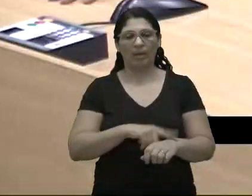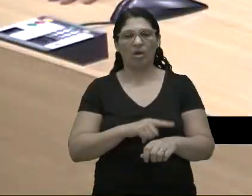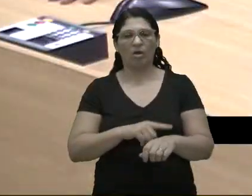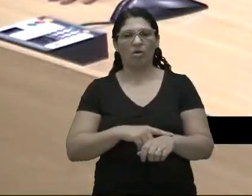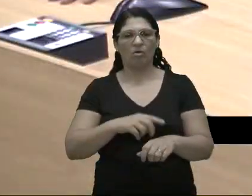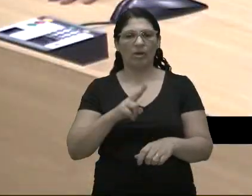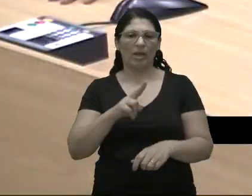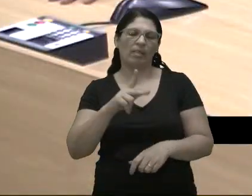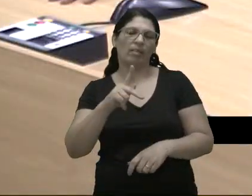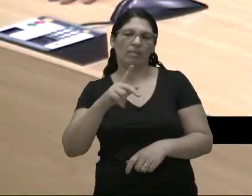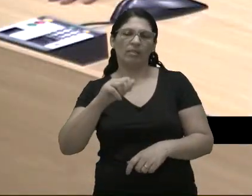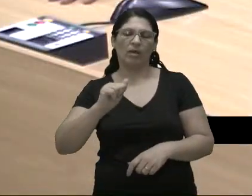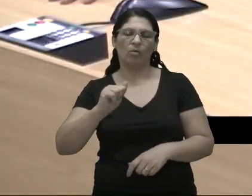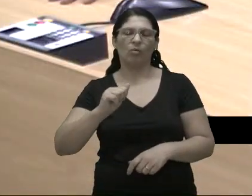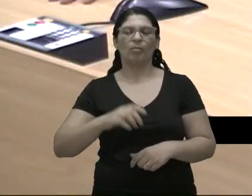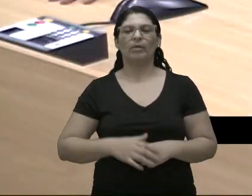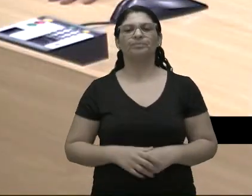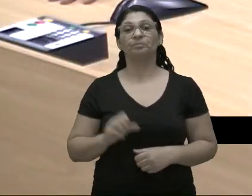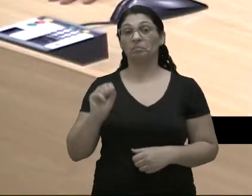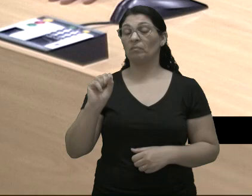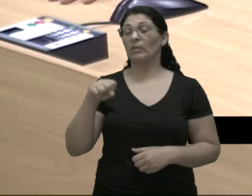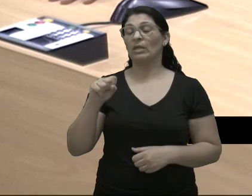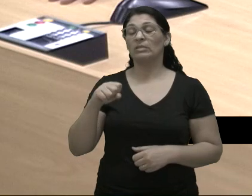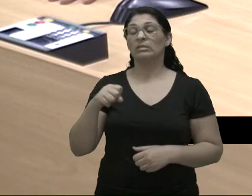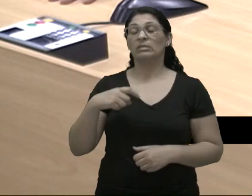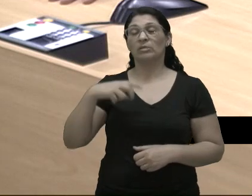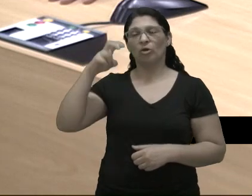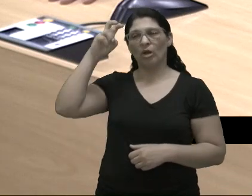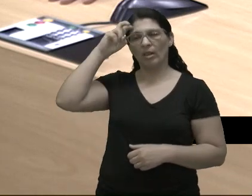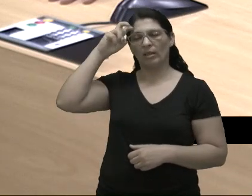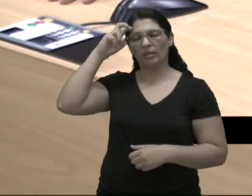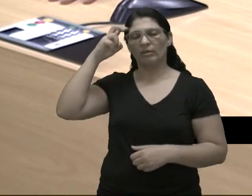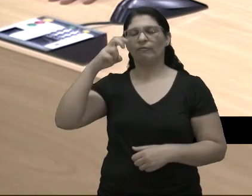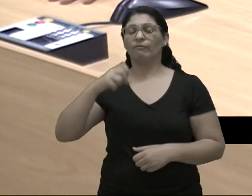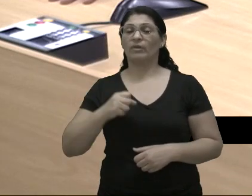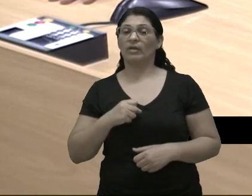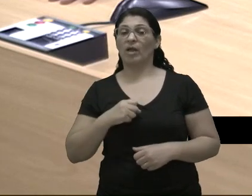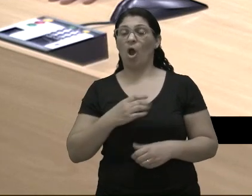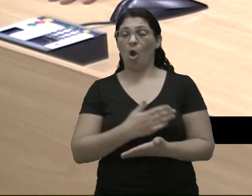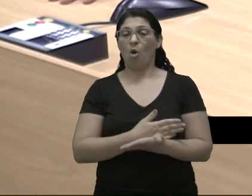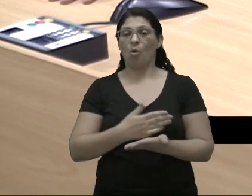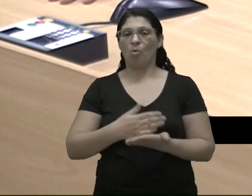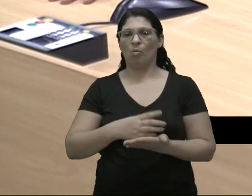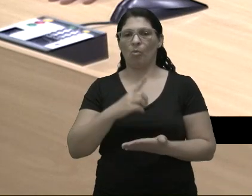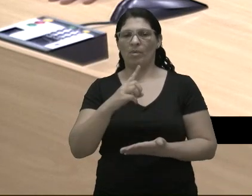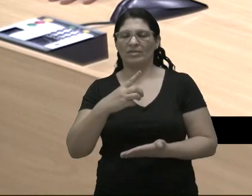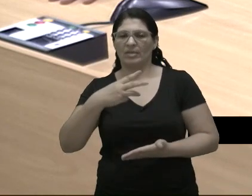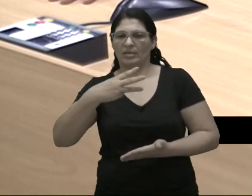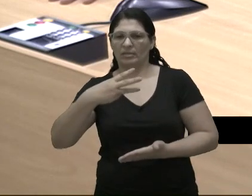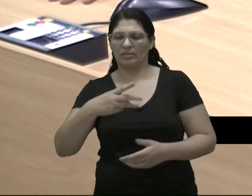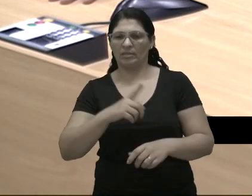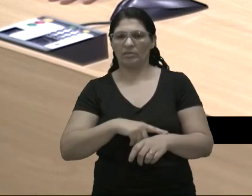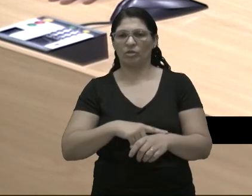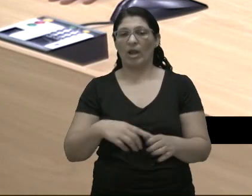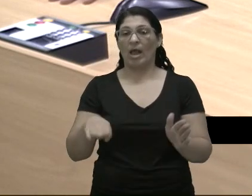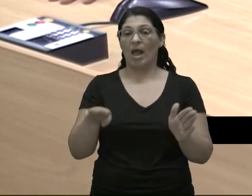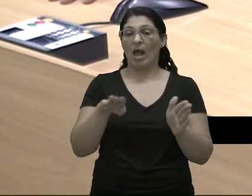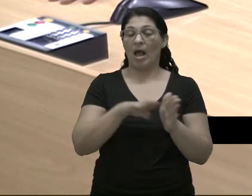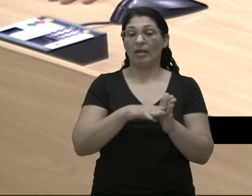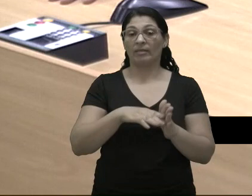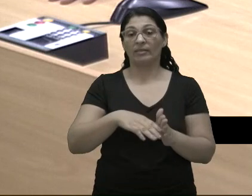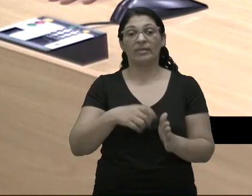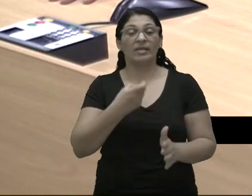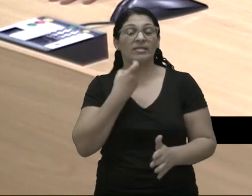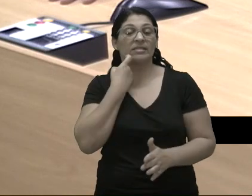senhor. Eu lembro o senhor que quinta-feira é das 13 da tarde às 7 horas da manhã de sexta.